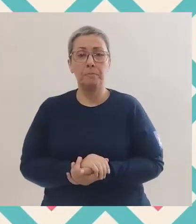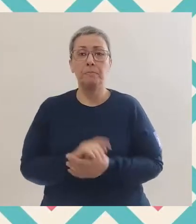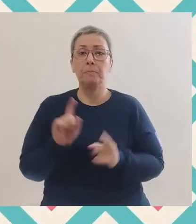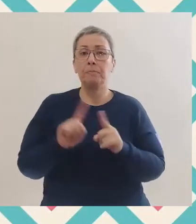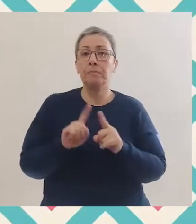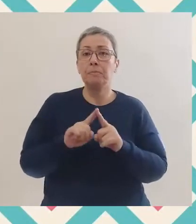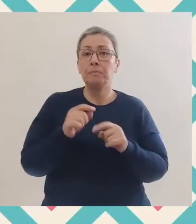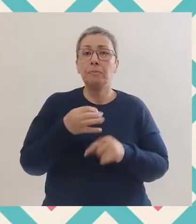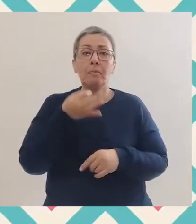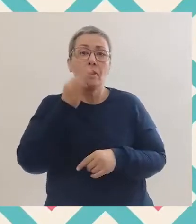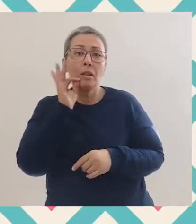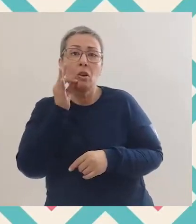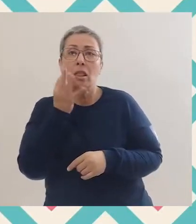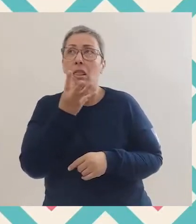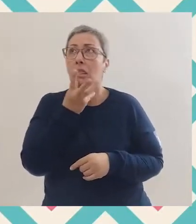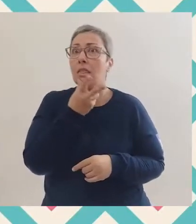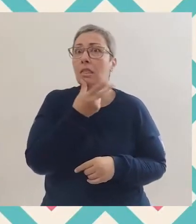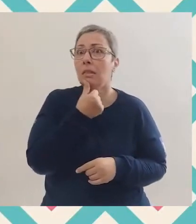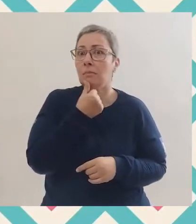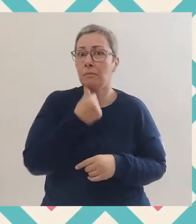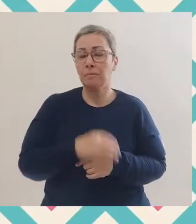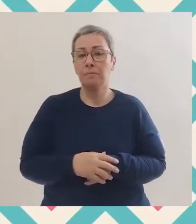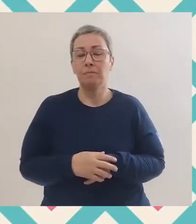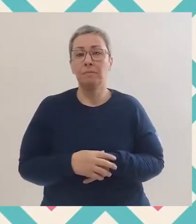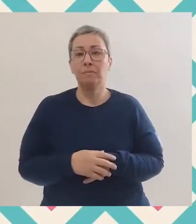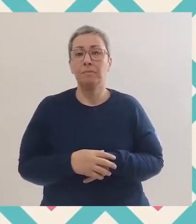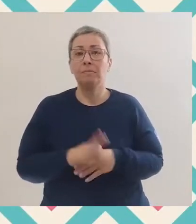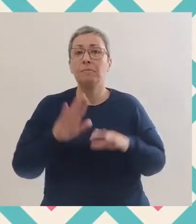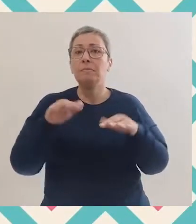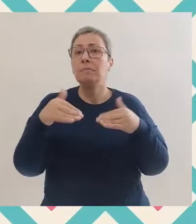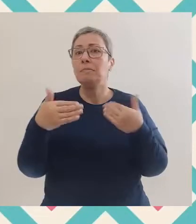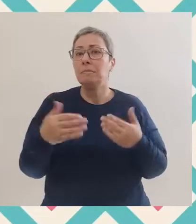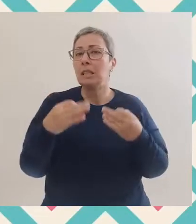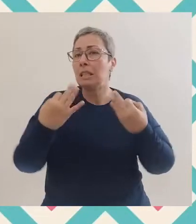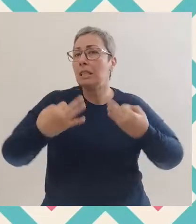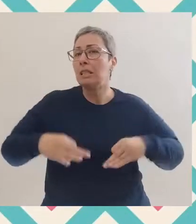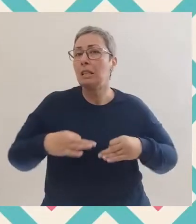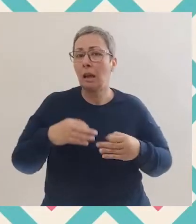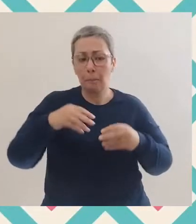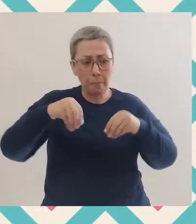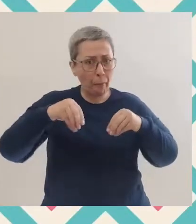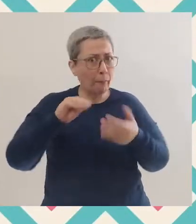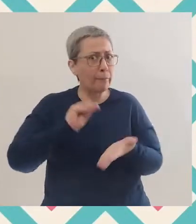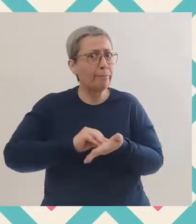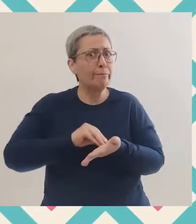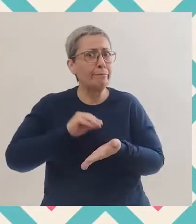O café tá demorando... Com certeza não tem pó.